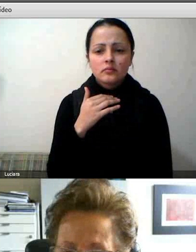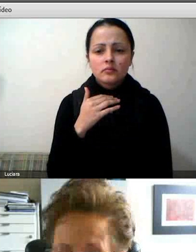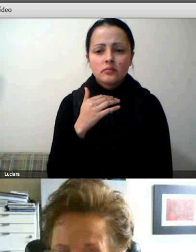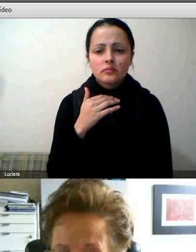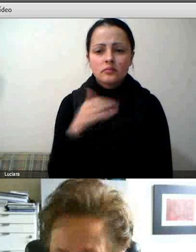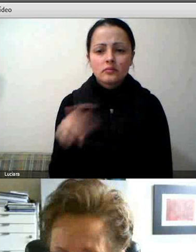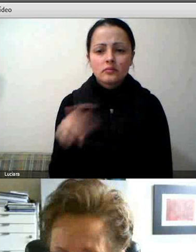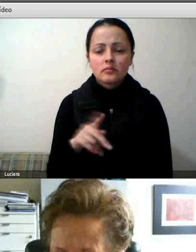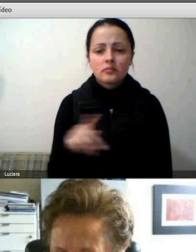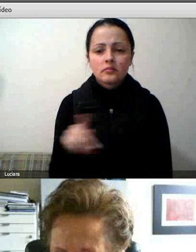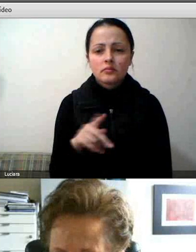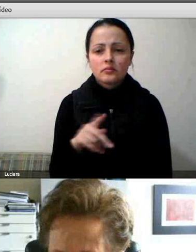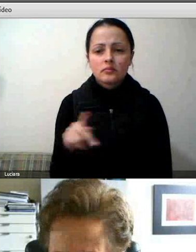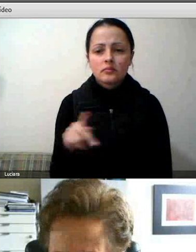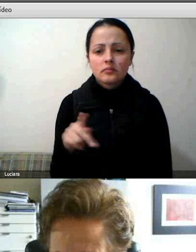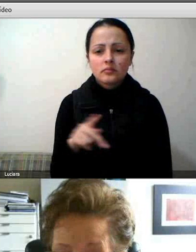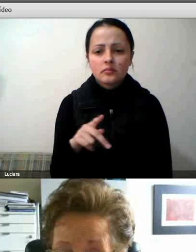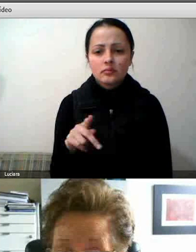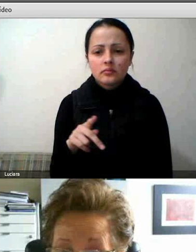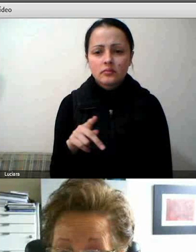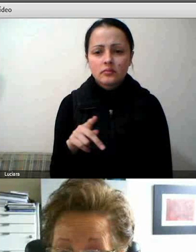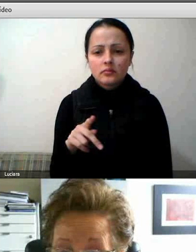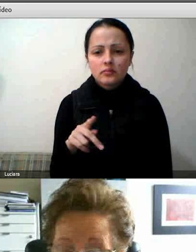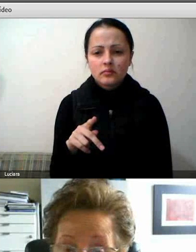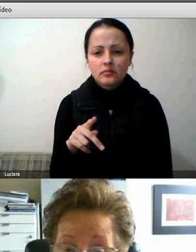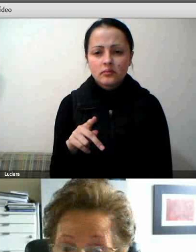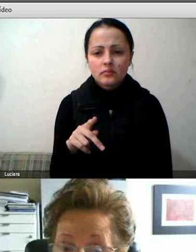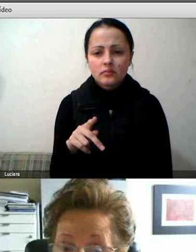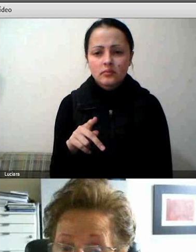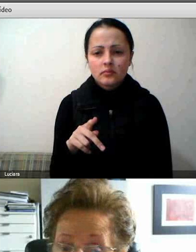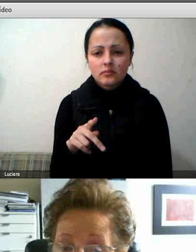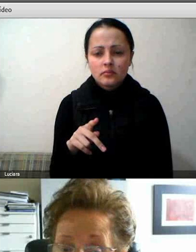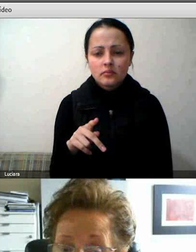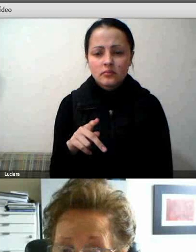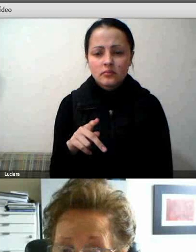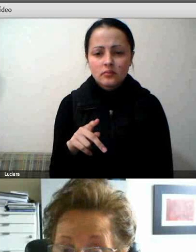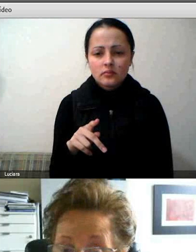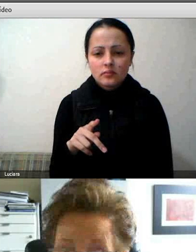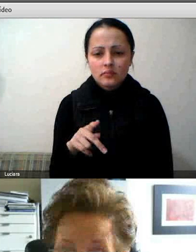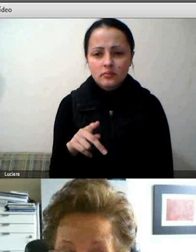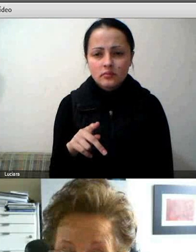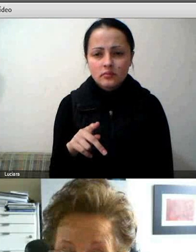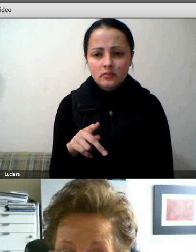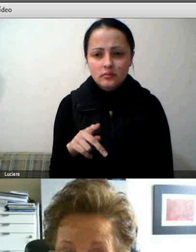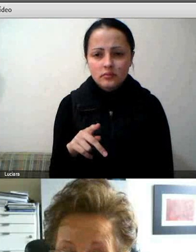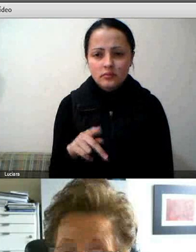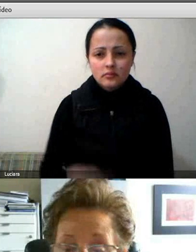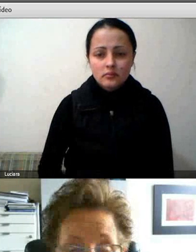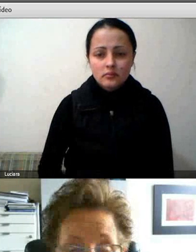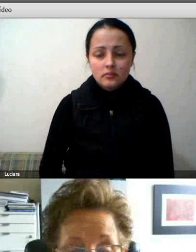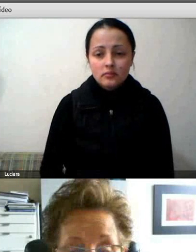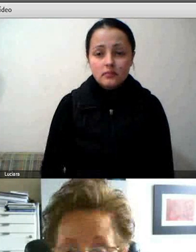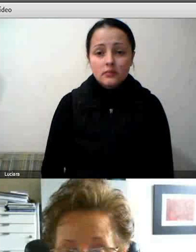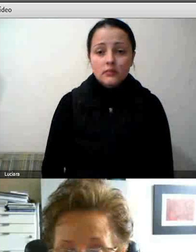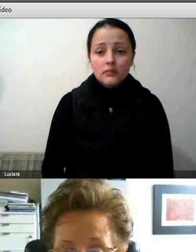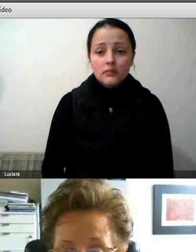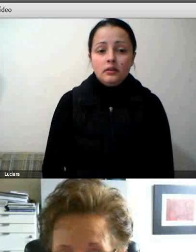os volumes são muito grossos e ele tem muita escrita e os